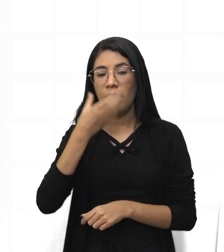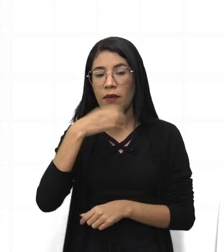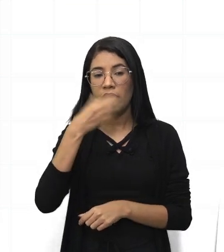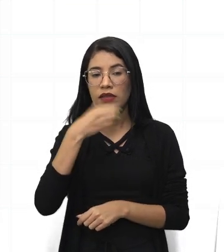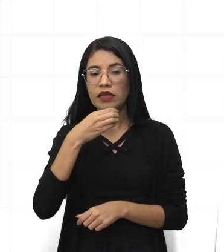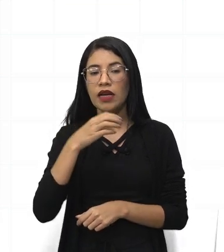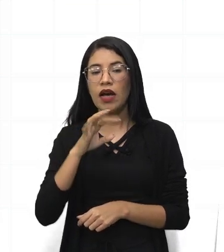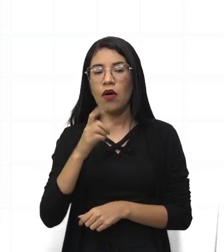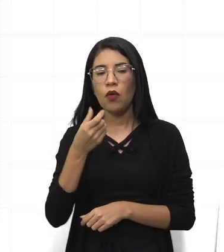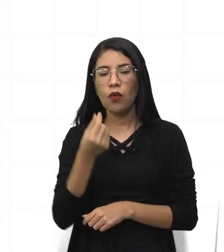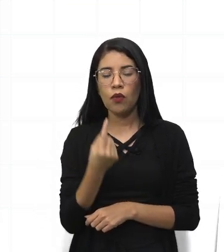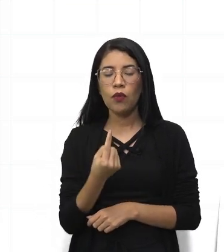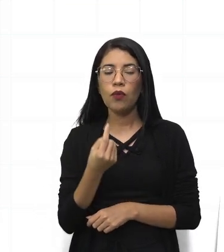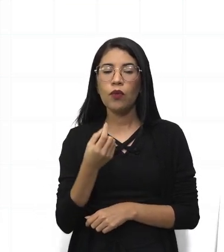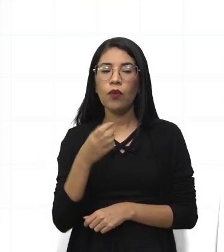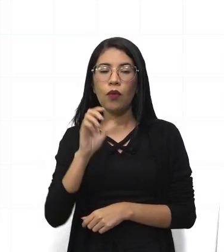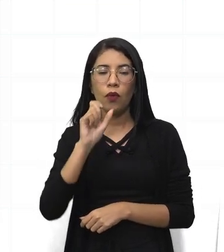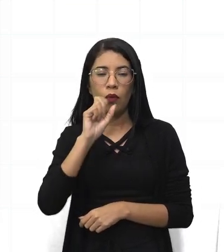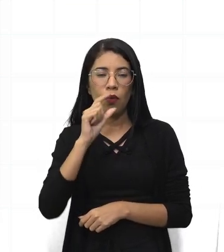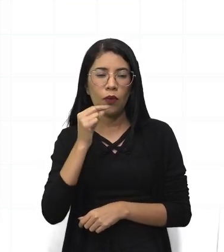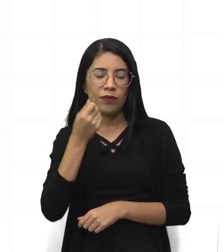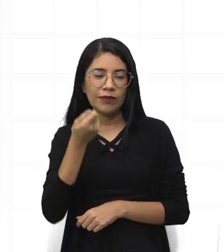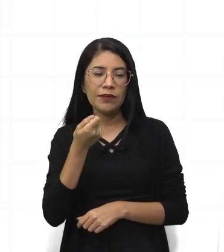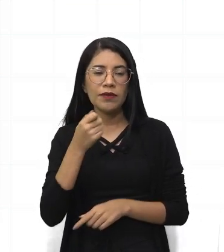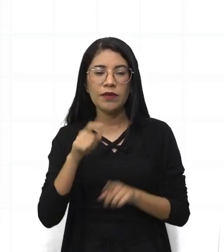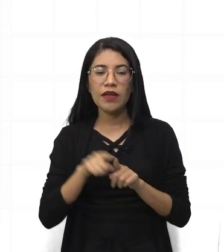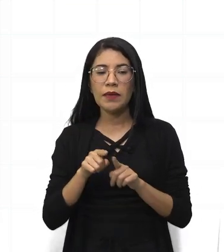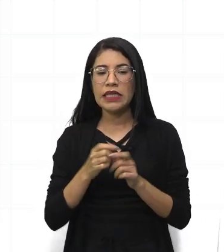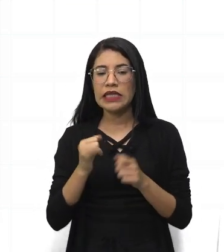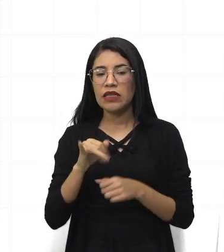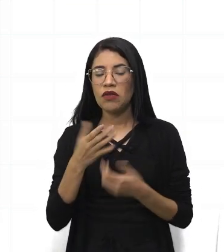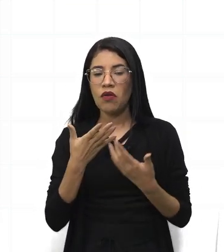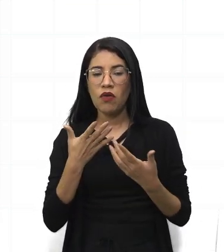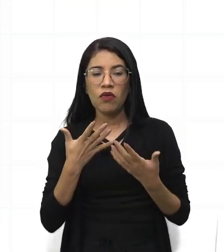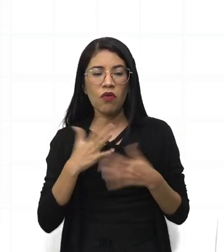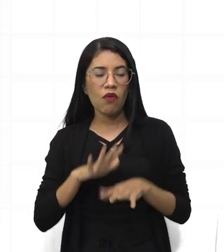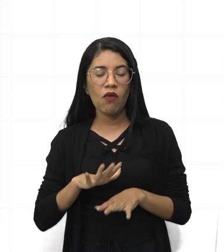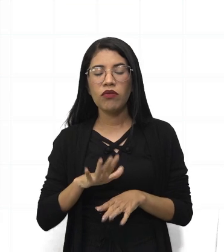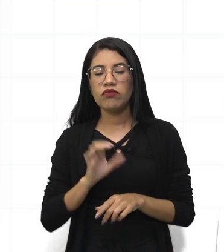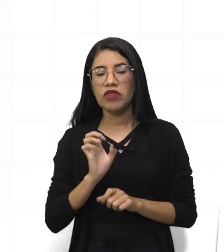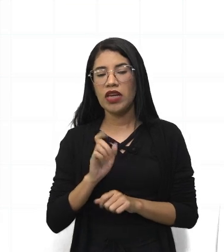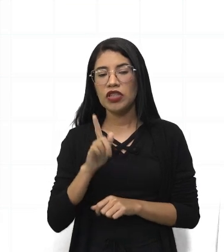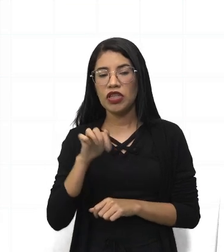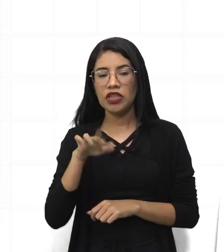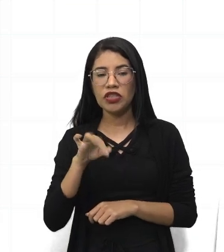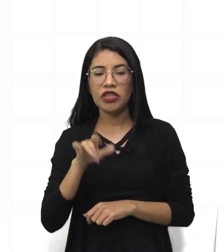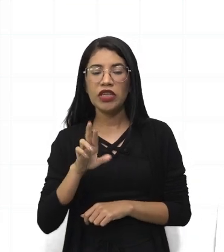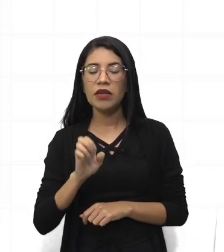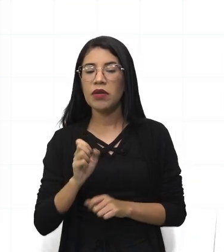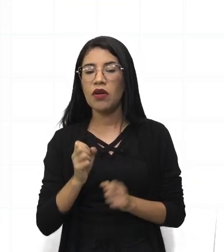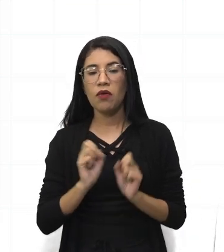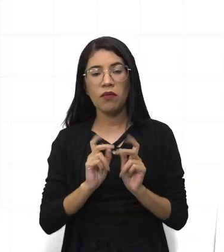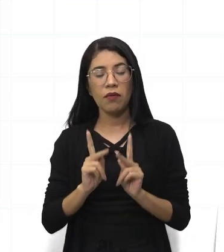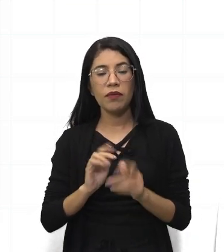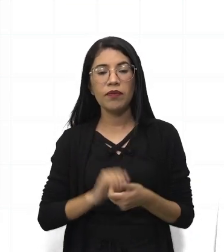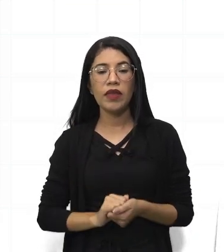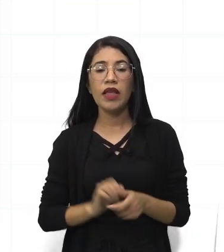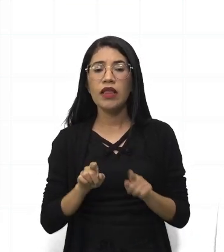a gosto, né? Se você não gosta de gengibre, não precisa colocar. Hortelã também é a gosto, põe ou